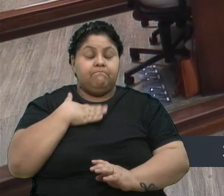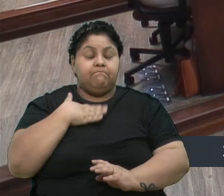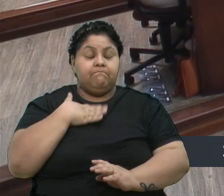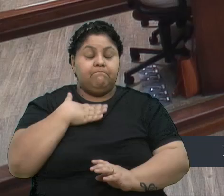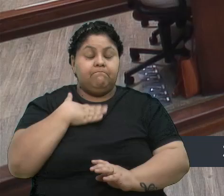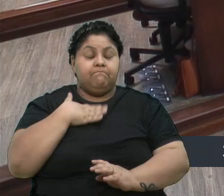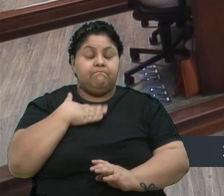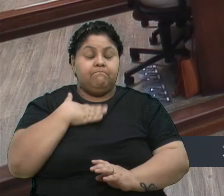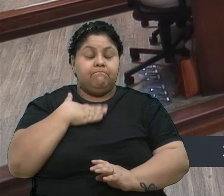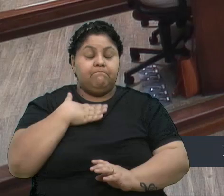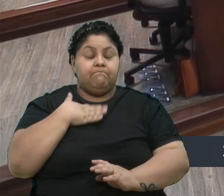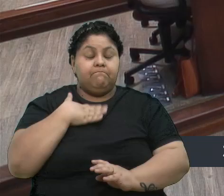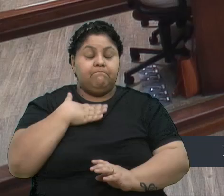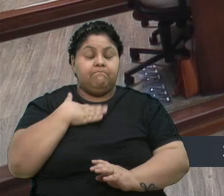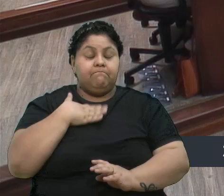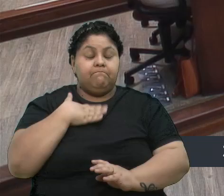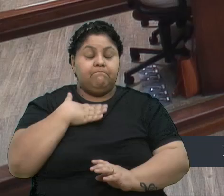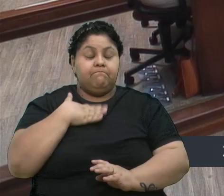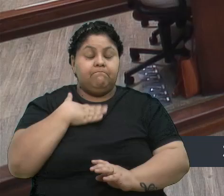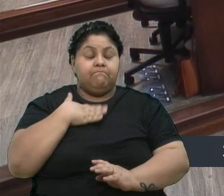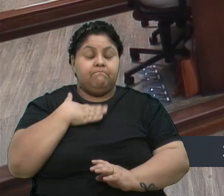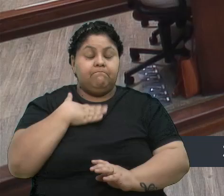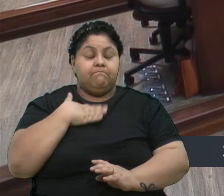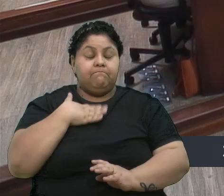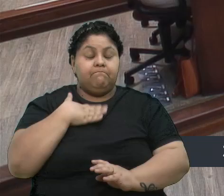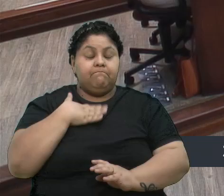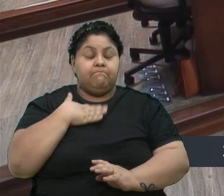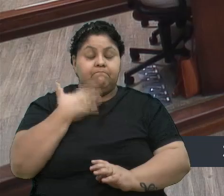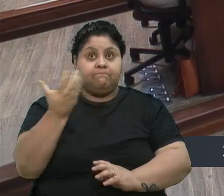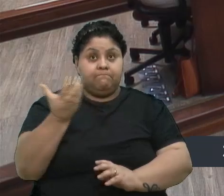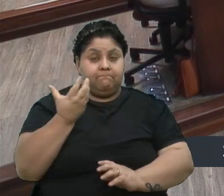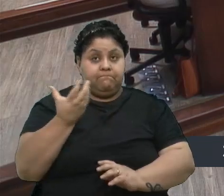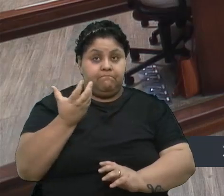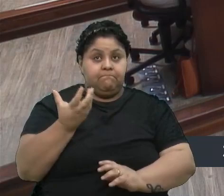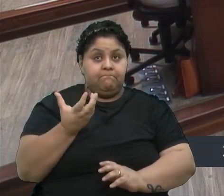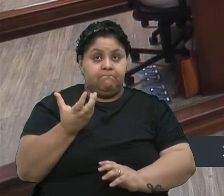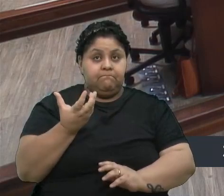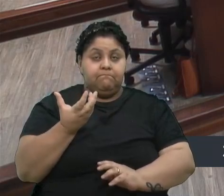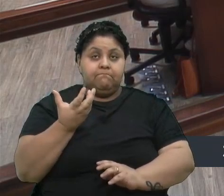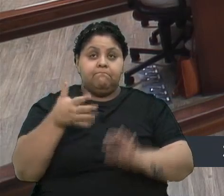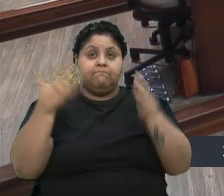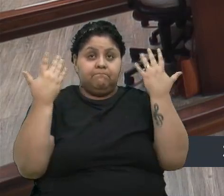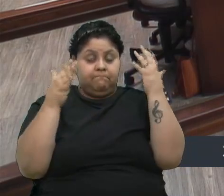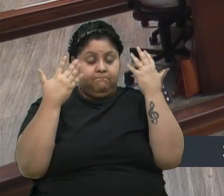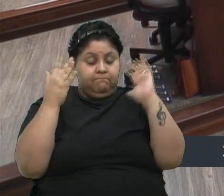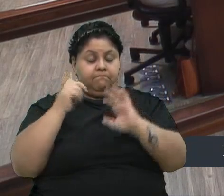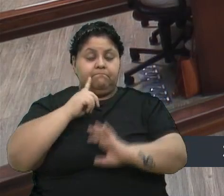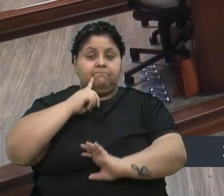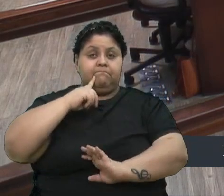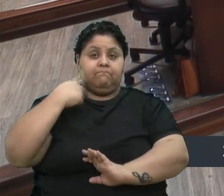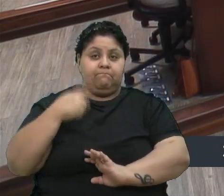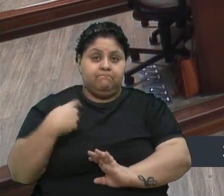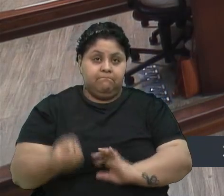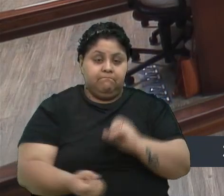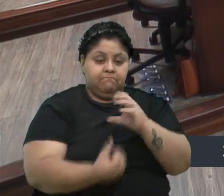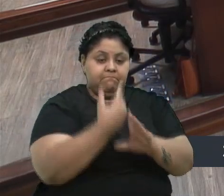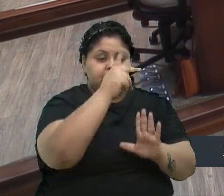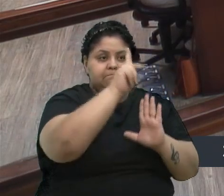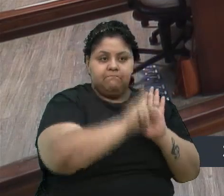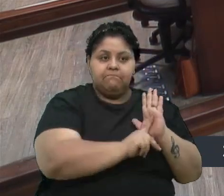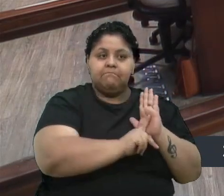inscrito Rafael Bueno. Bom, presidente, eu quero aqui saudar a vereadora Gladys, autora do projeto,